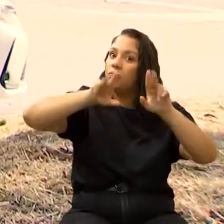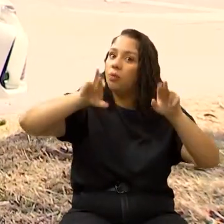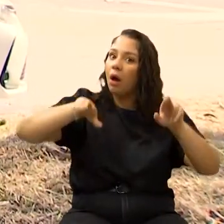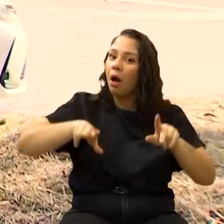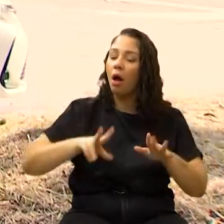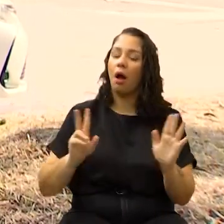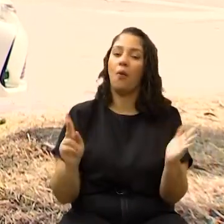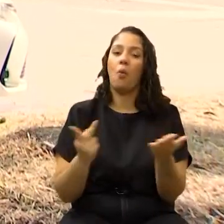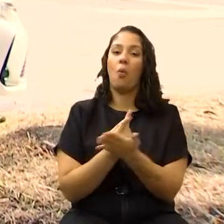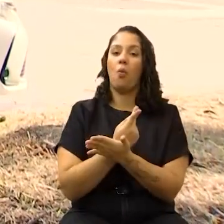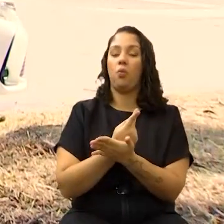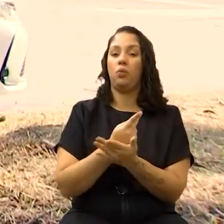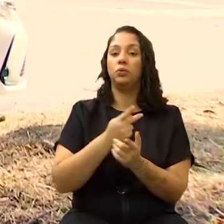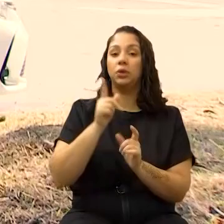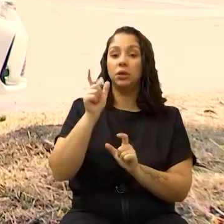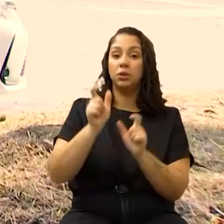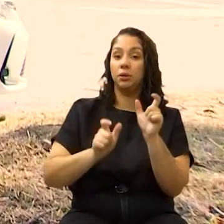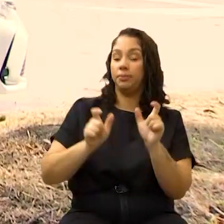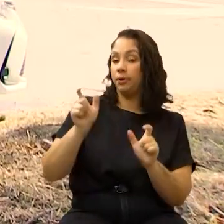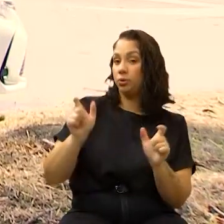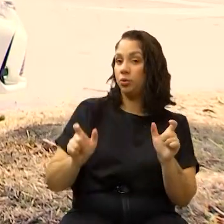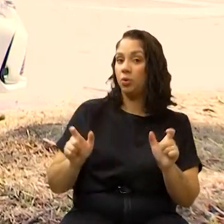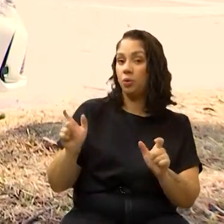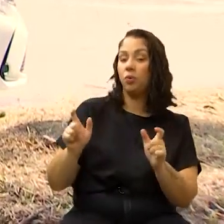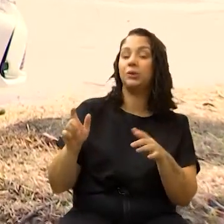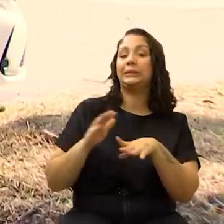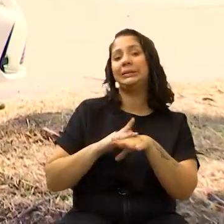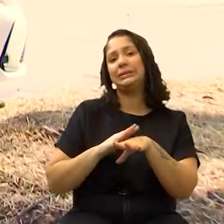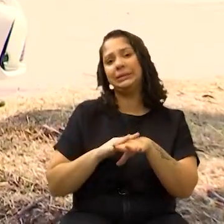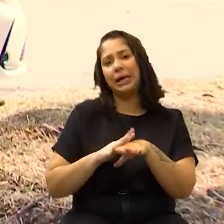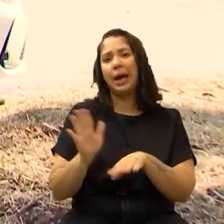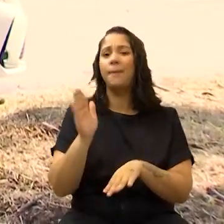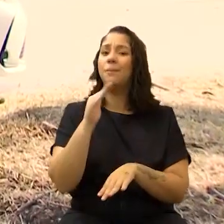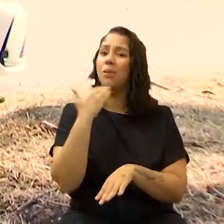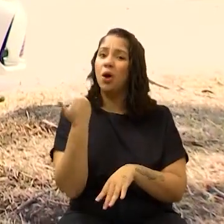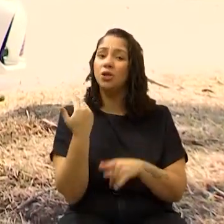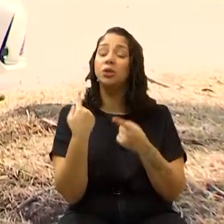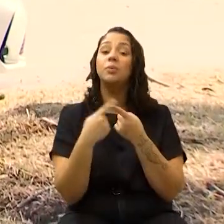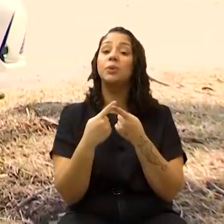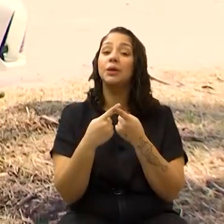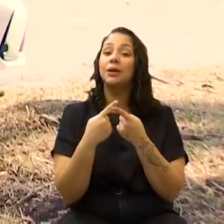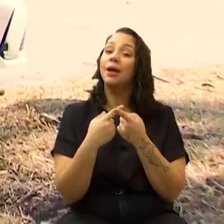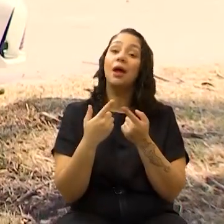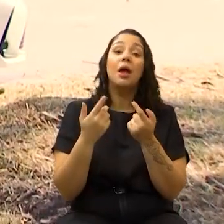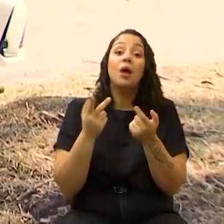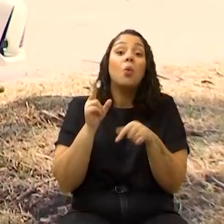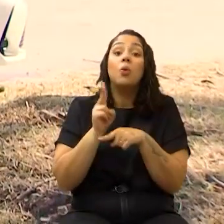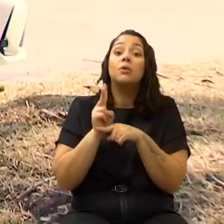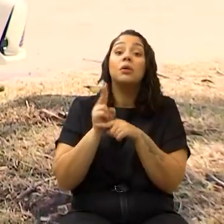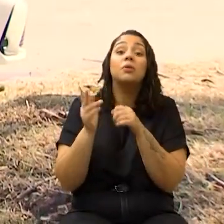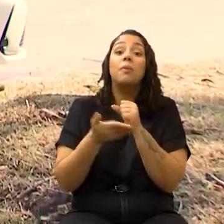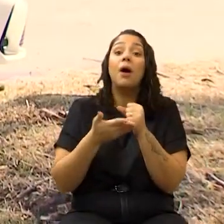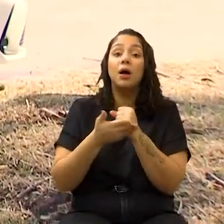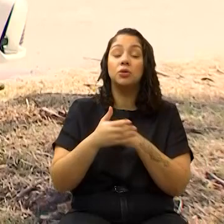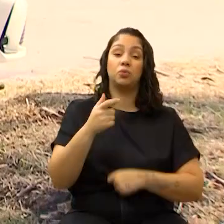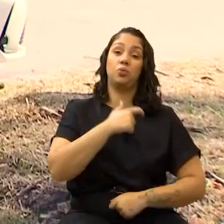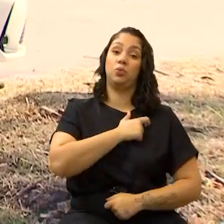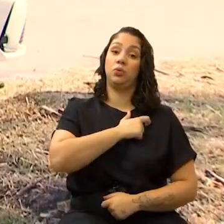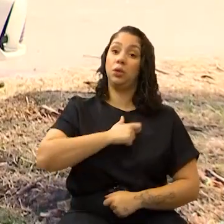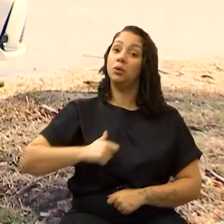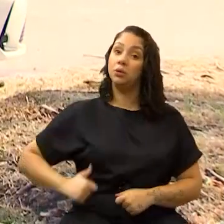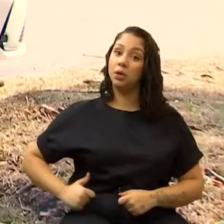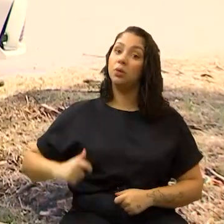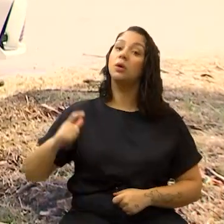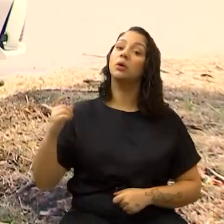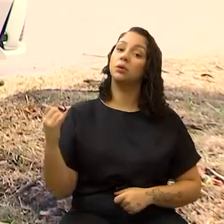índice de pessoas feridas, até mortas, devido a alguns cuidados básicos. Então, o cinto de